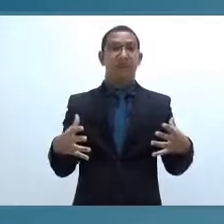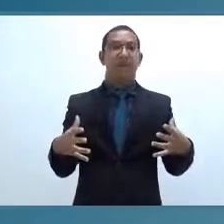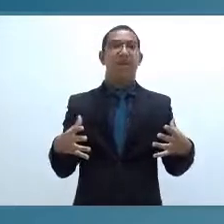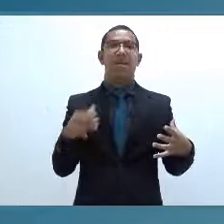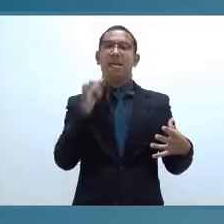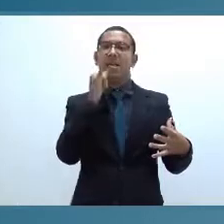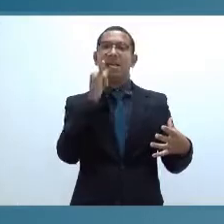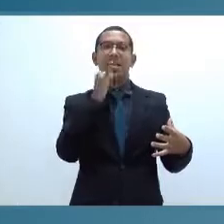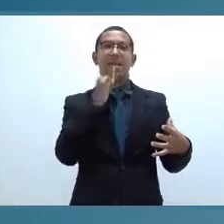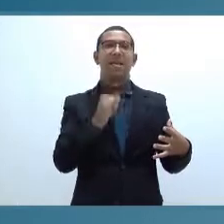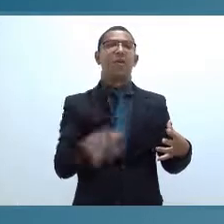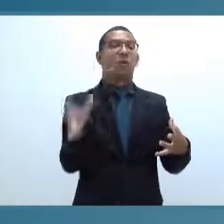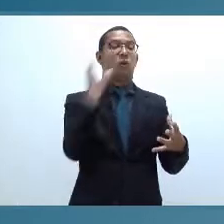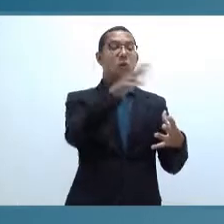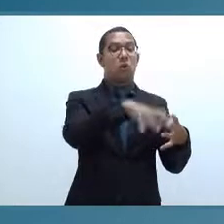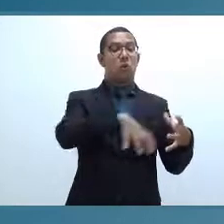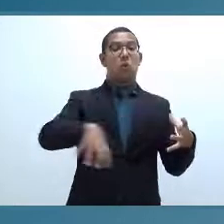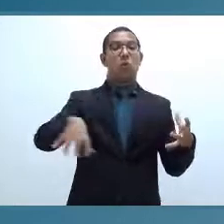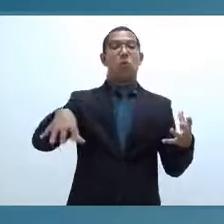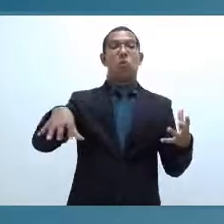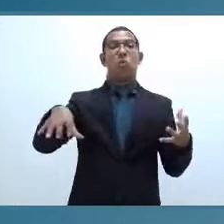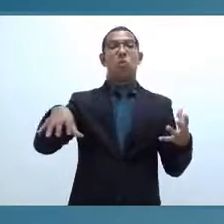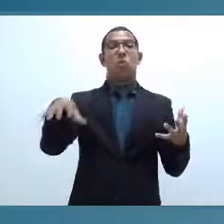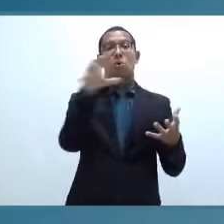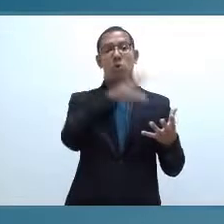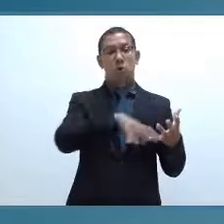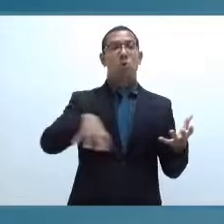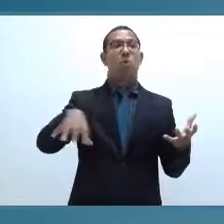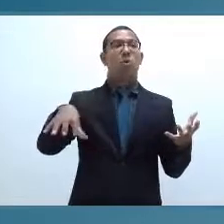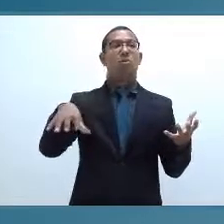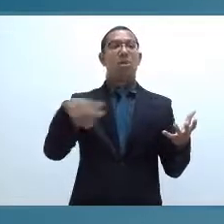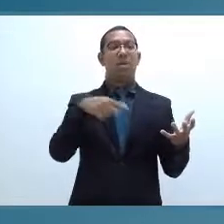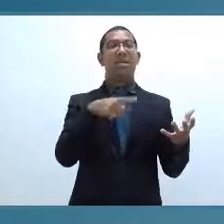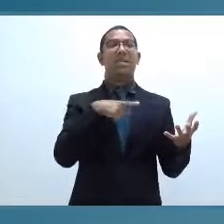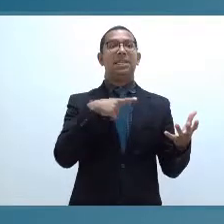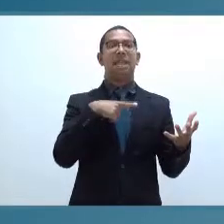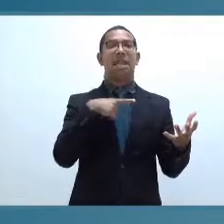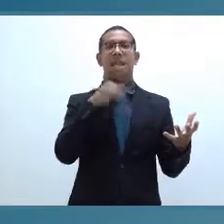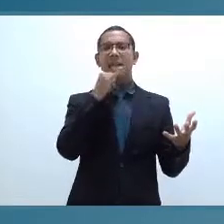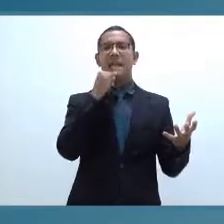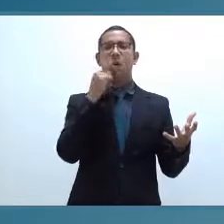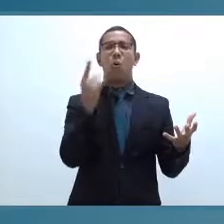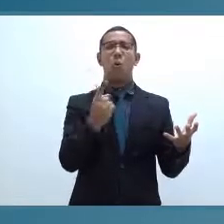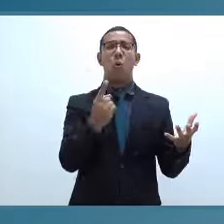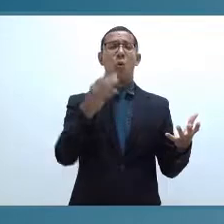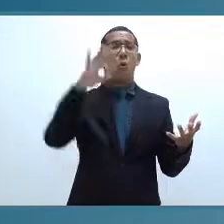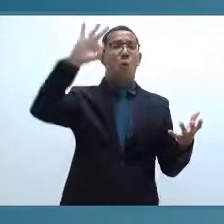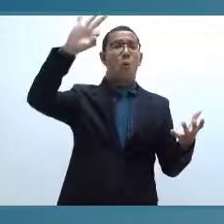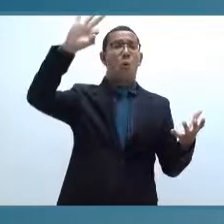comarca, foi criado uma exceção para atender situações